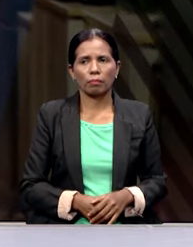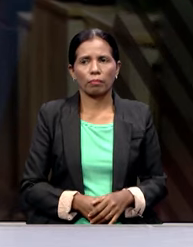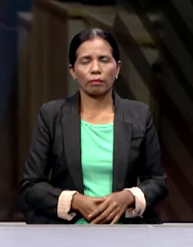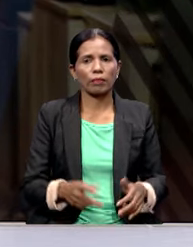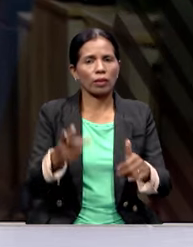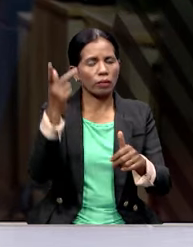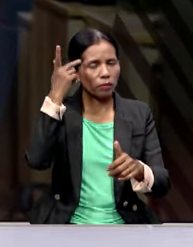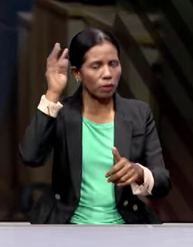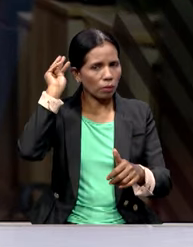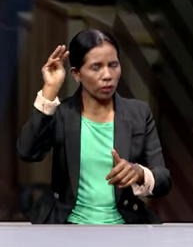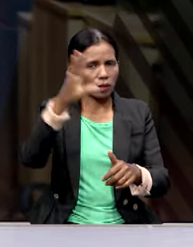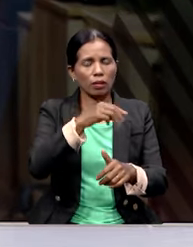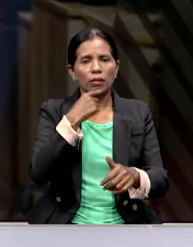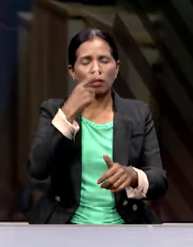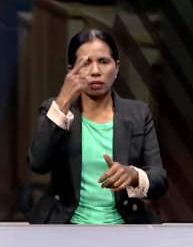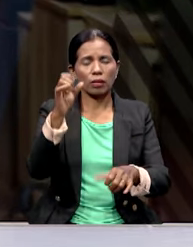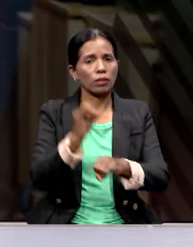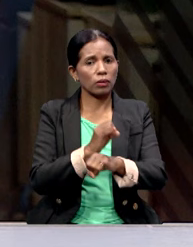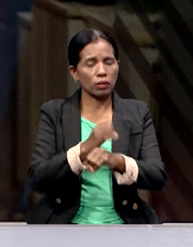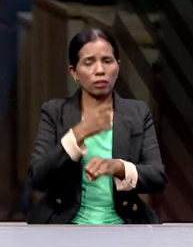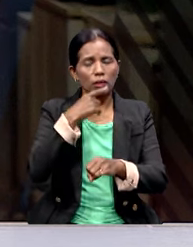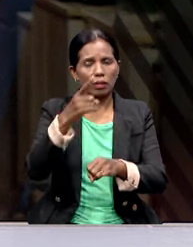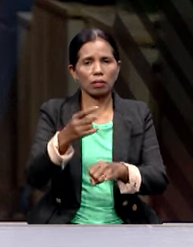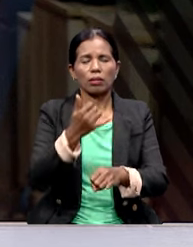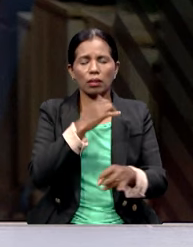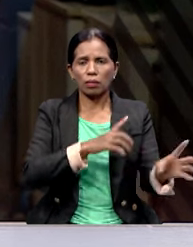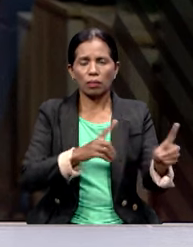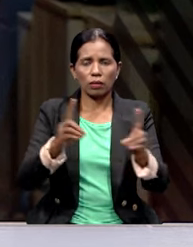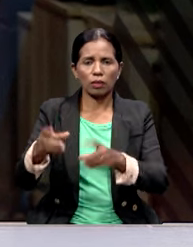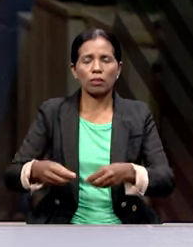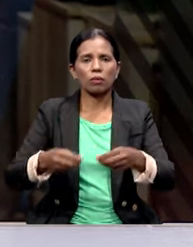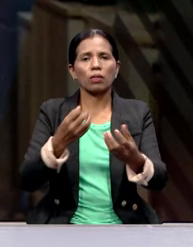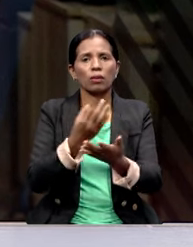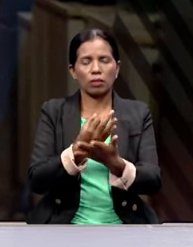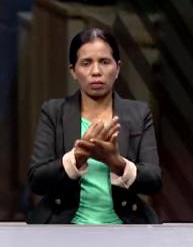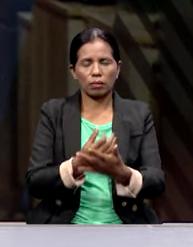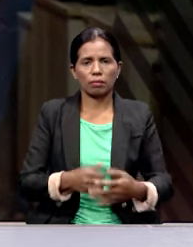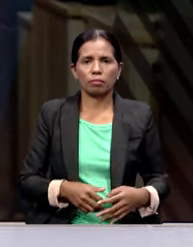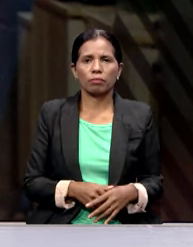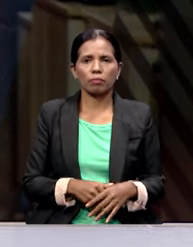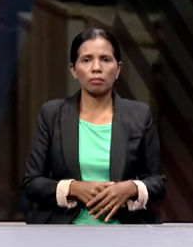Vice-ministro do Comércio e Indústria reconhece falhanço no acontece e a implementação fosse subsídio.